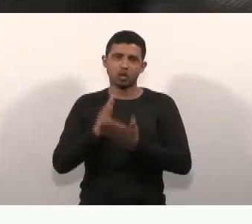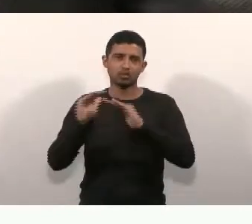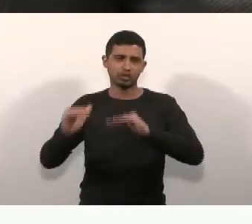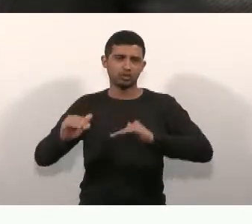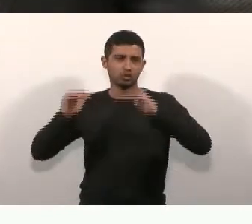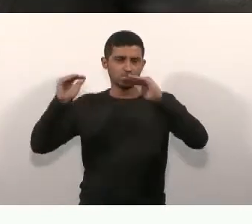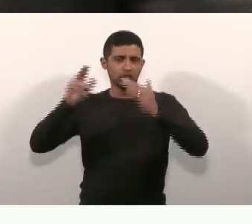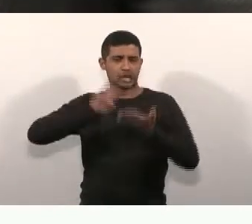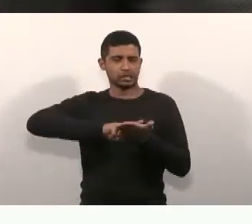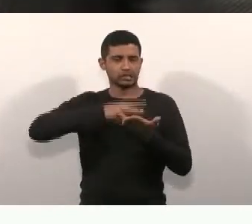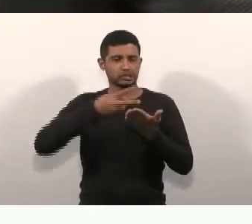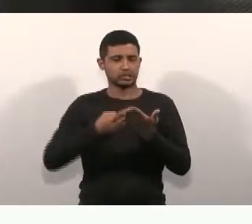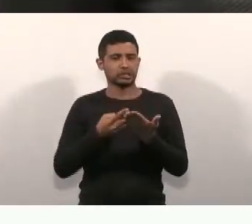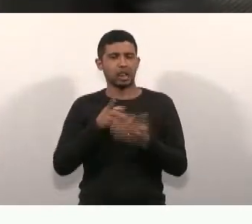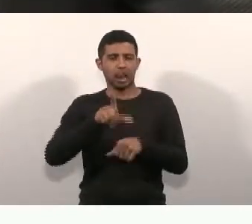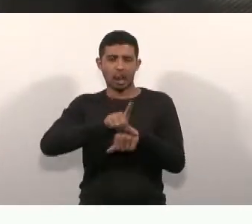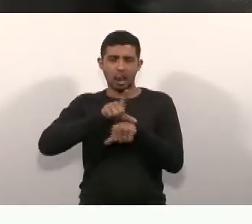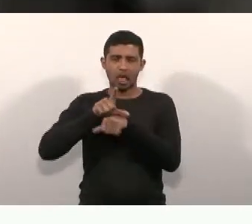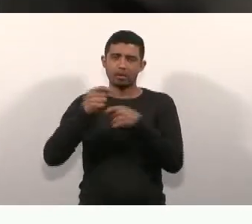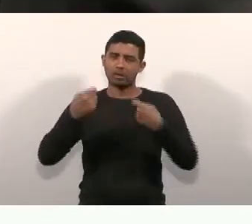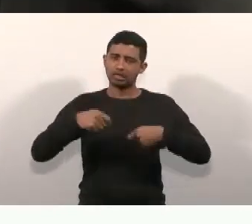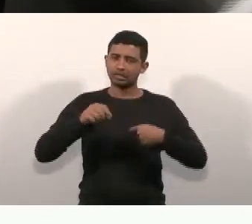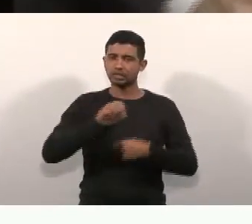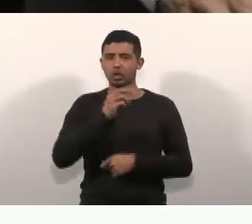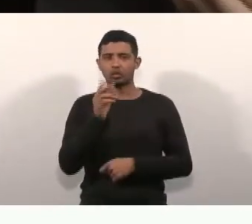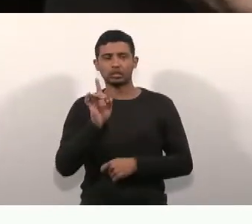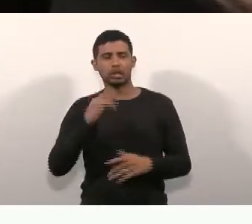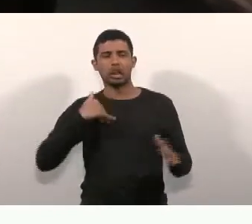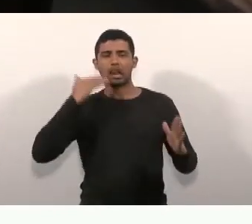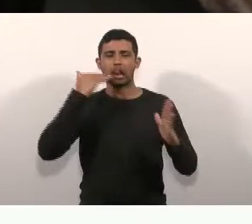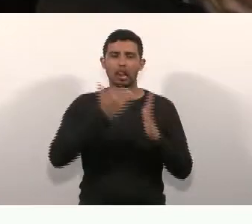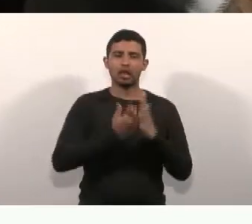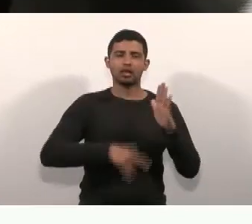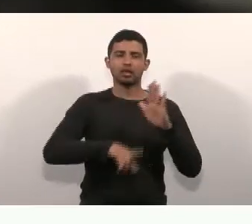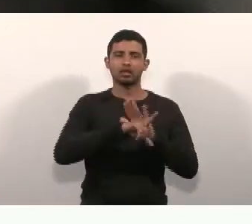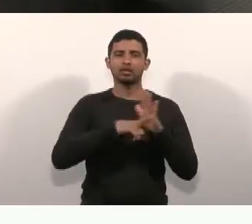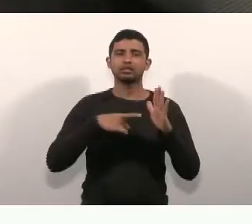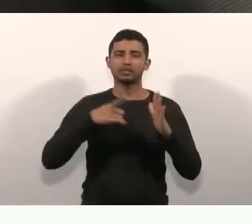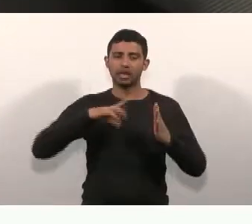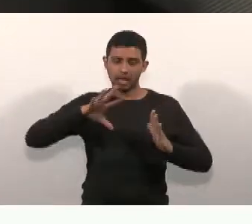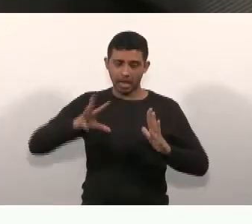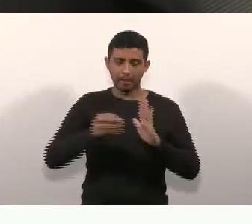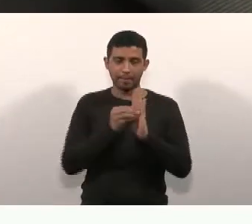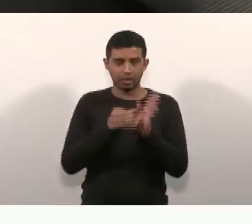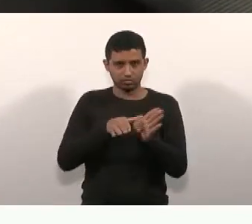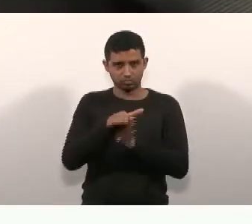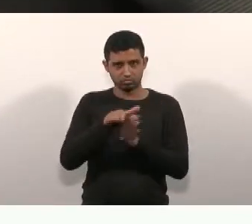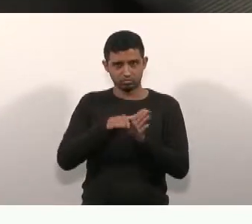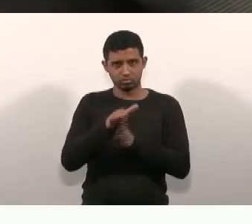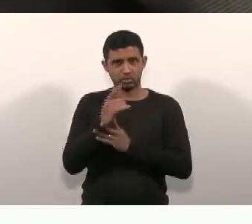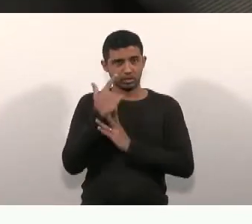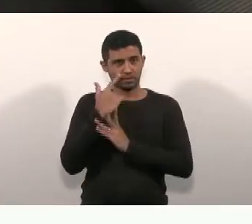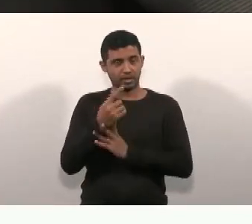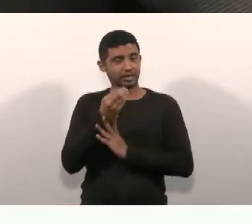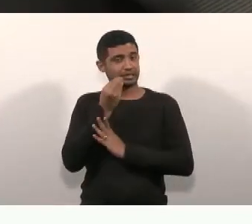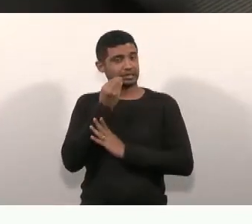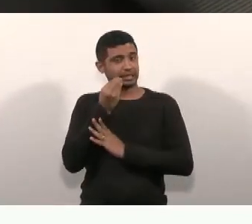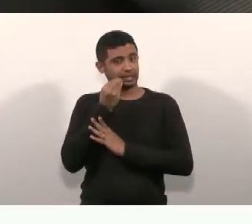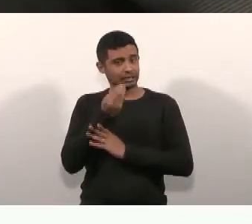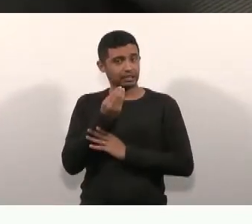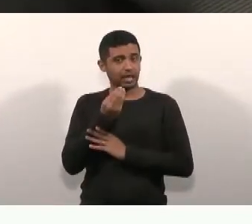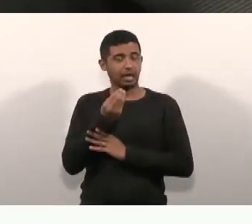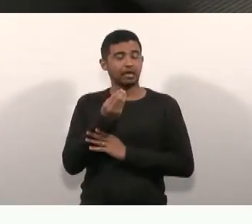interpretação dos estabelecimentos que devem cumprir a lei. Assim, recomendo-se as seguintes emendas com a finalidade de fechar o tipo e trazer